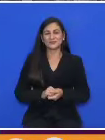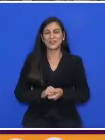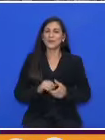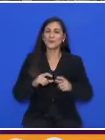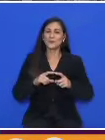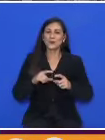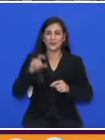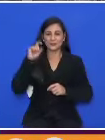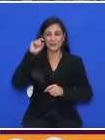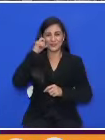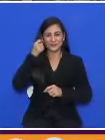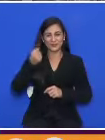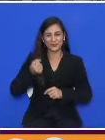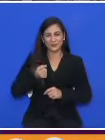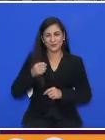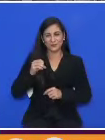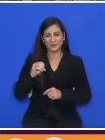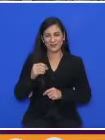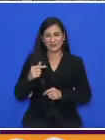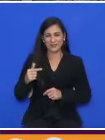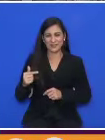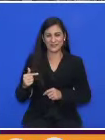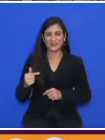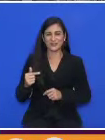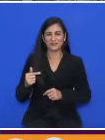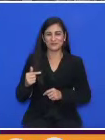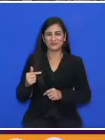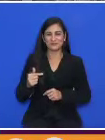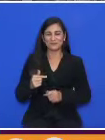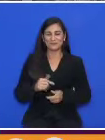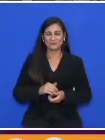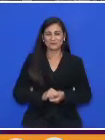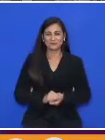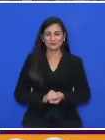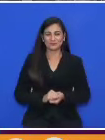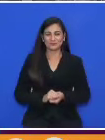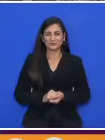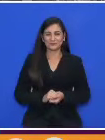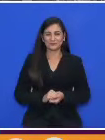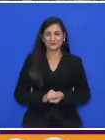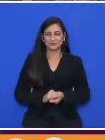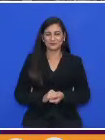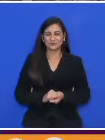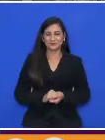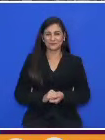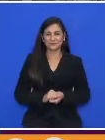Bola preta, número 07. Preta, 07.